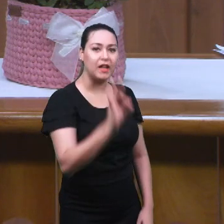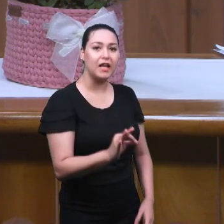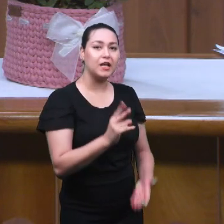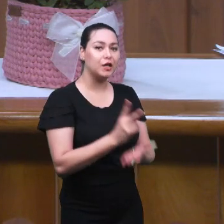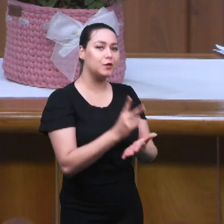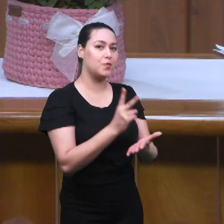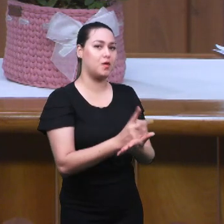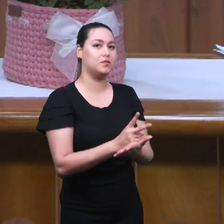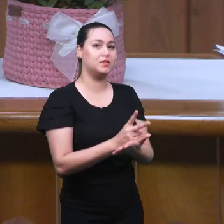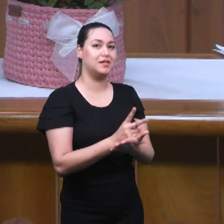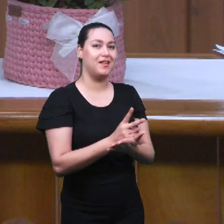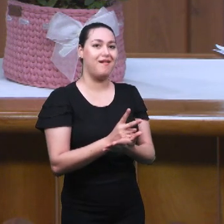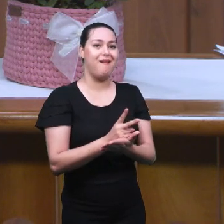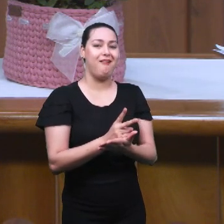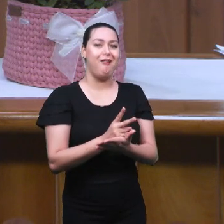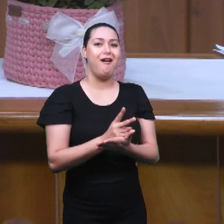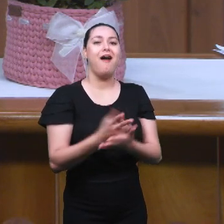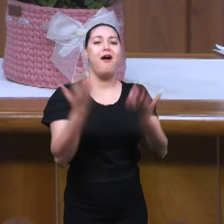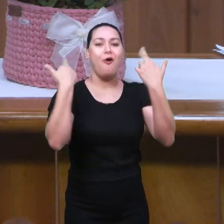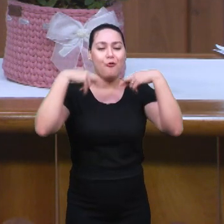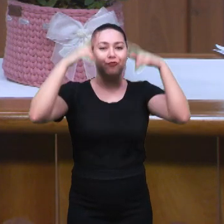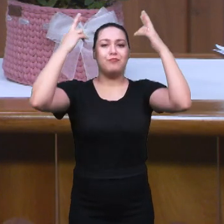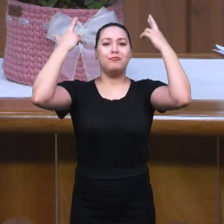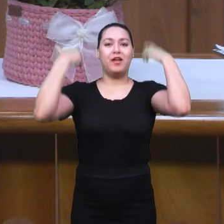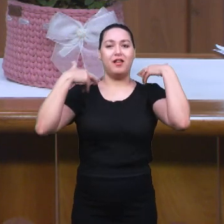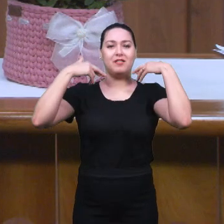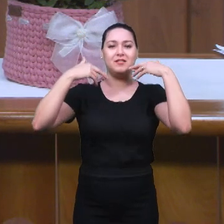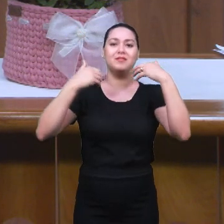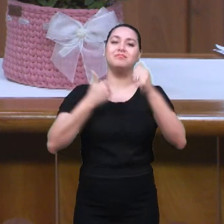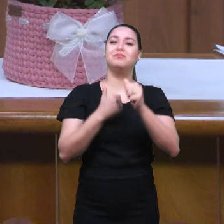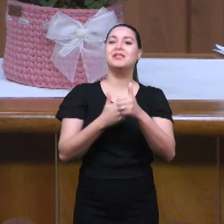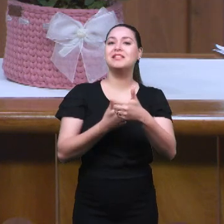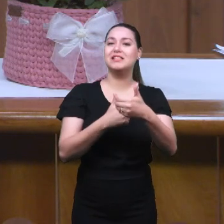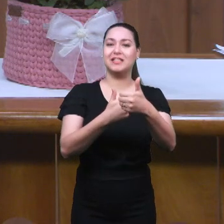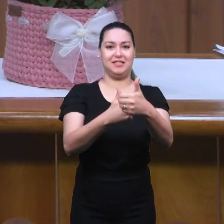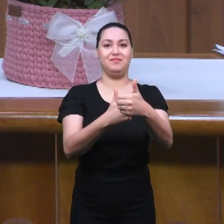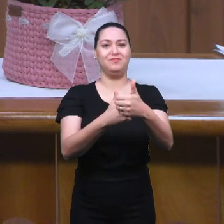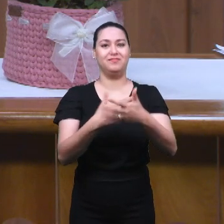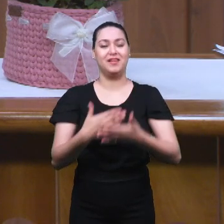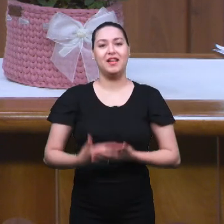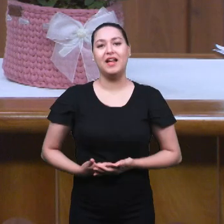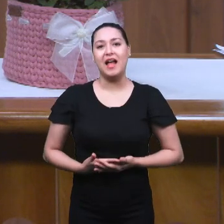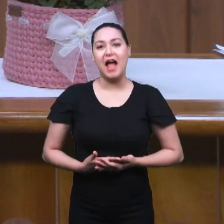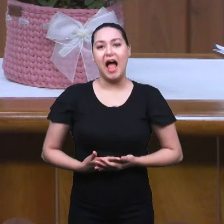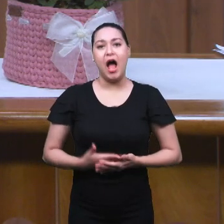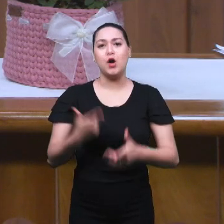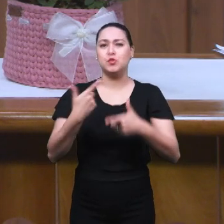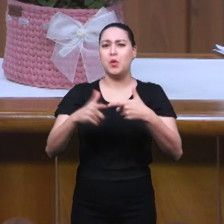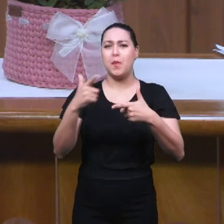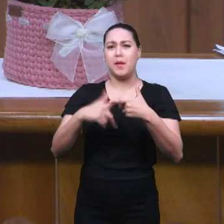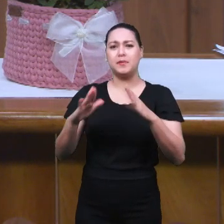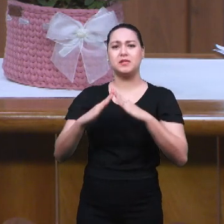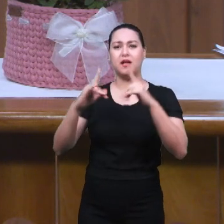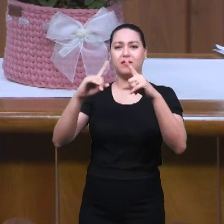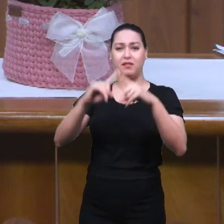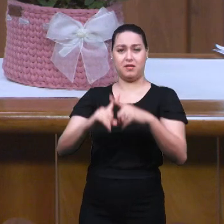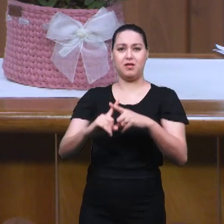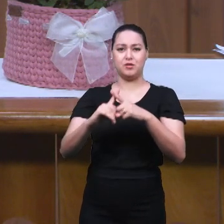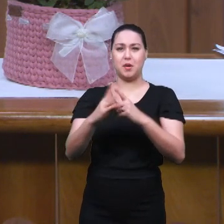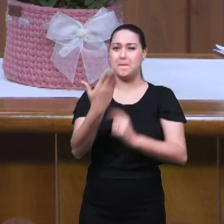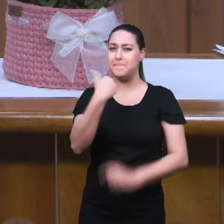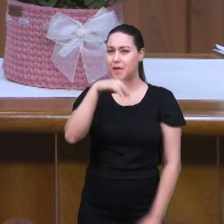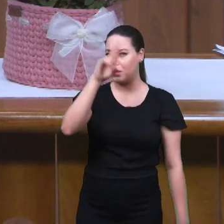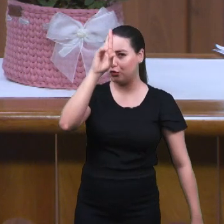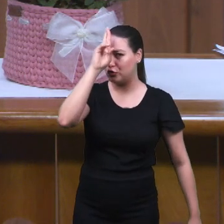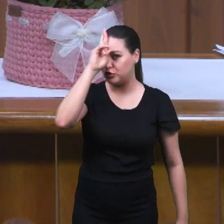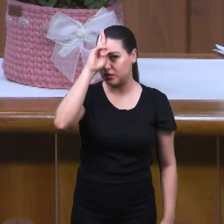meus irmãos, aí nós vemos as lutas da igreja, o meio-dia, né, quando tudo estava pronto